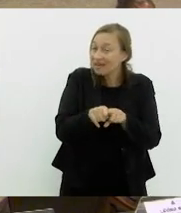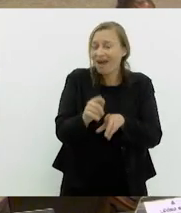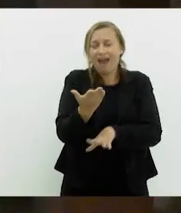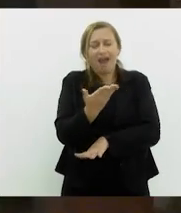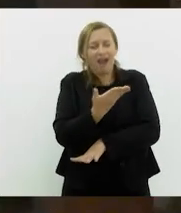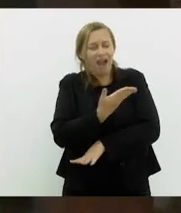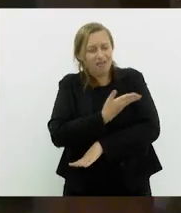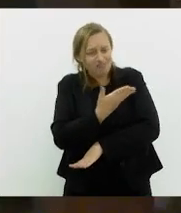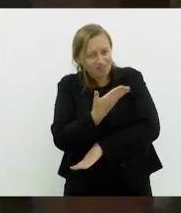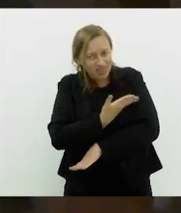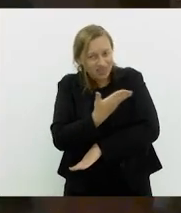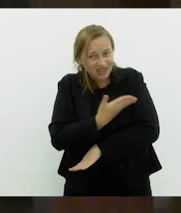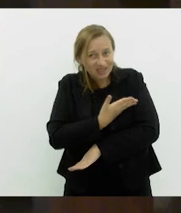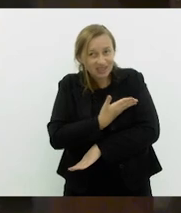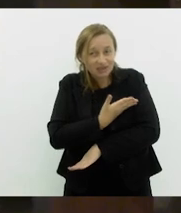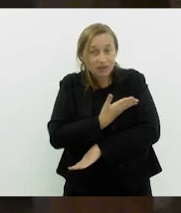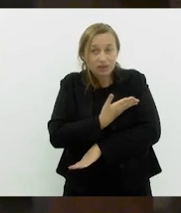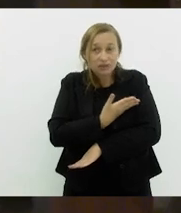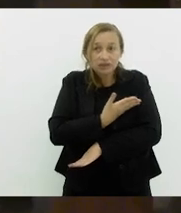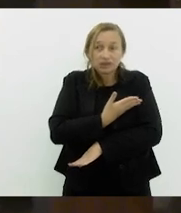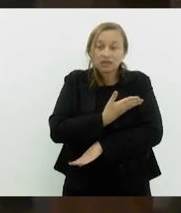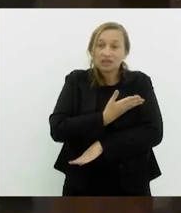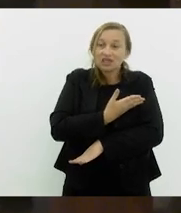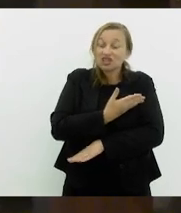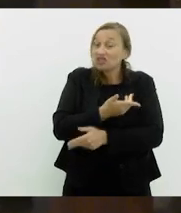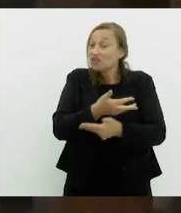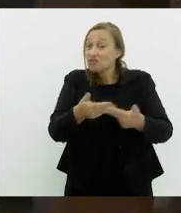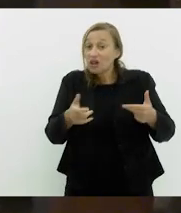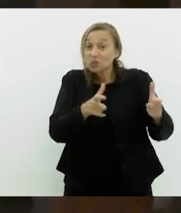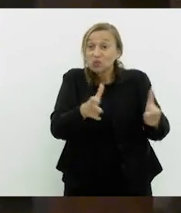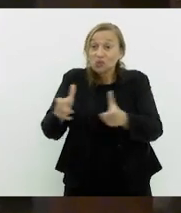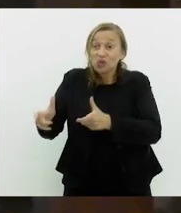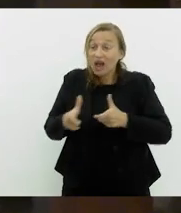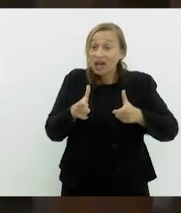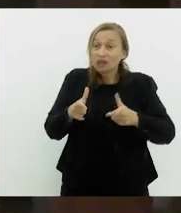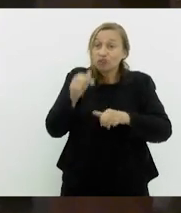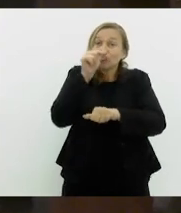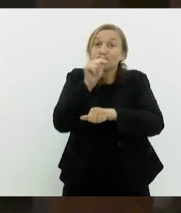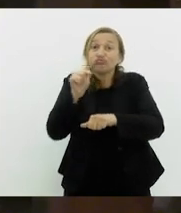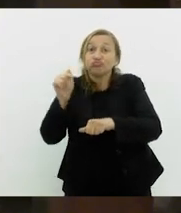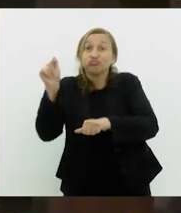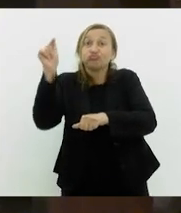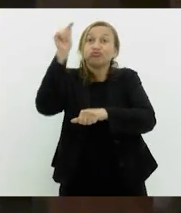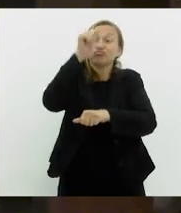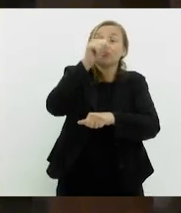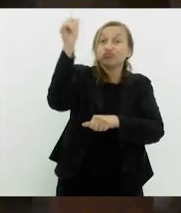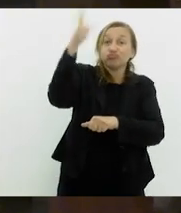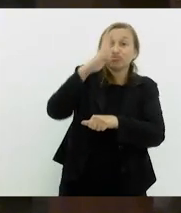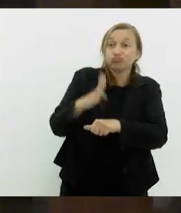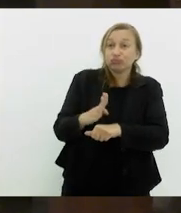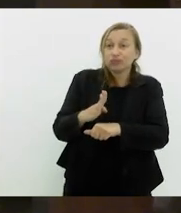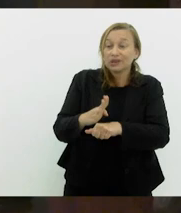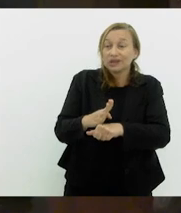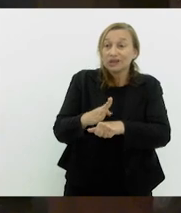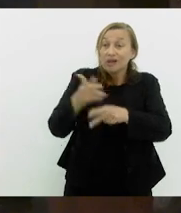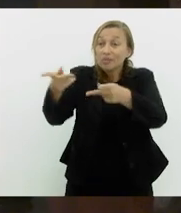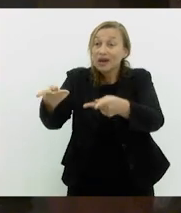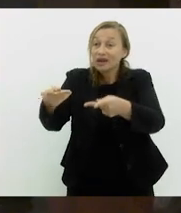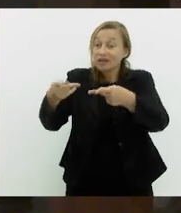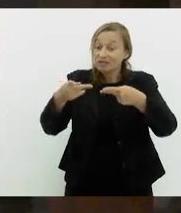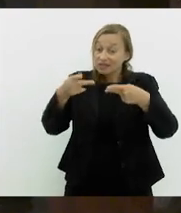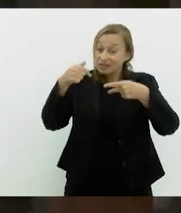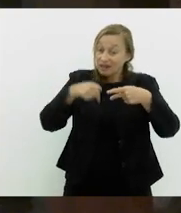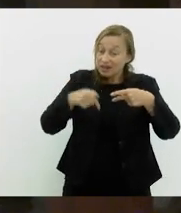que se deslocaram de todos os lados do país para comparecer nesse belíssimo encontro da